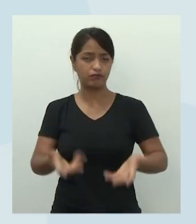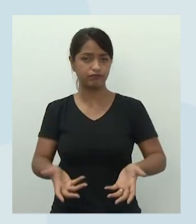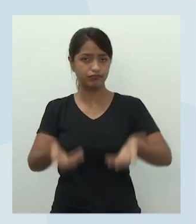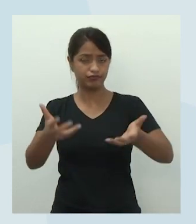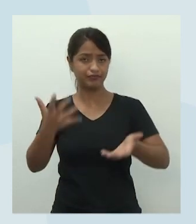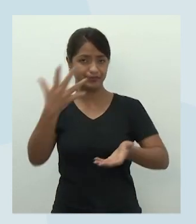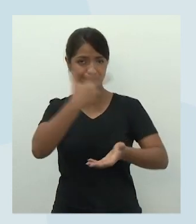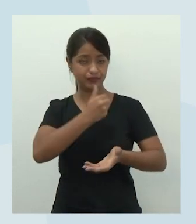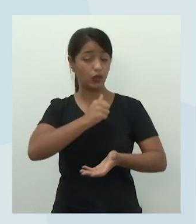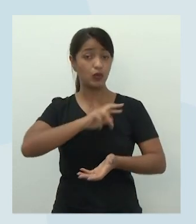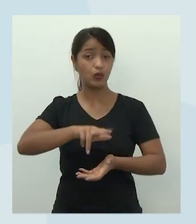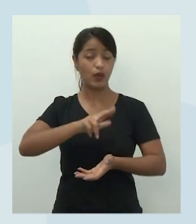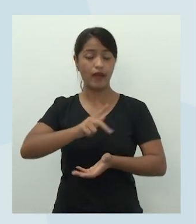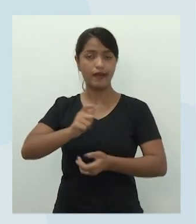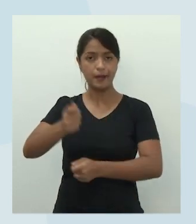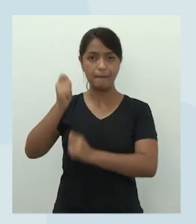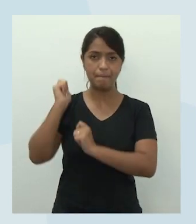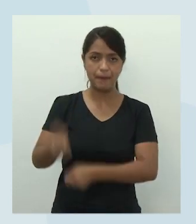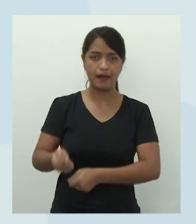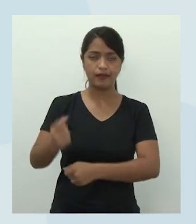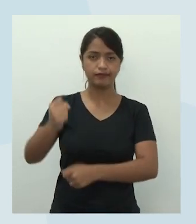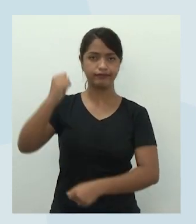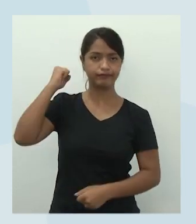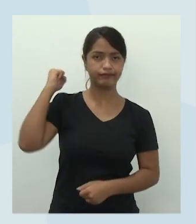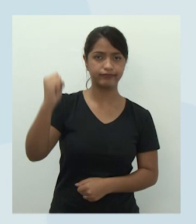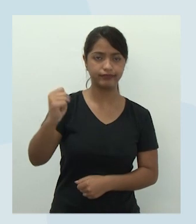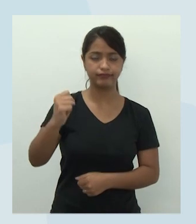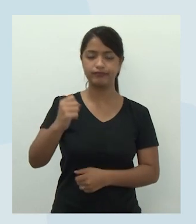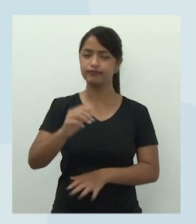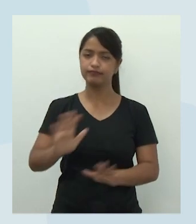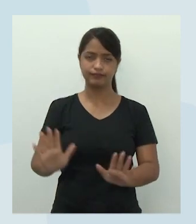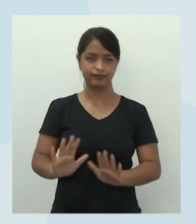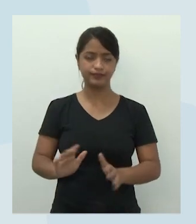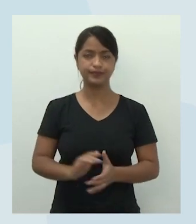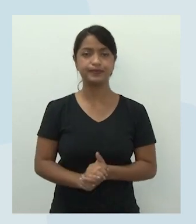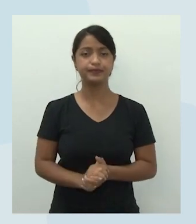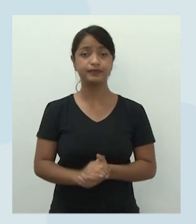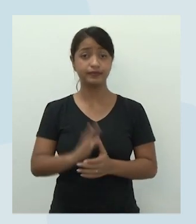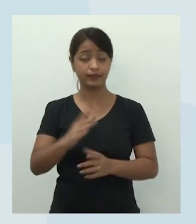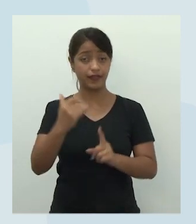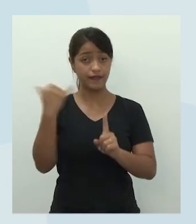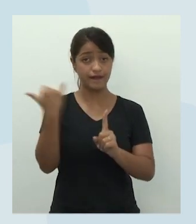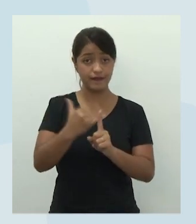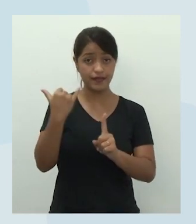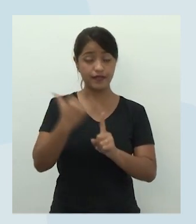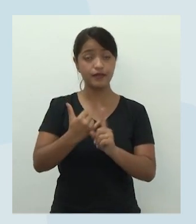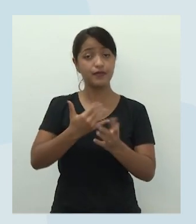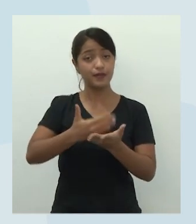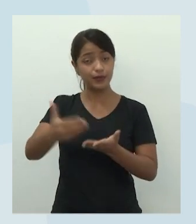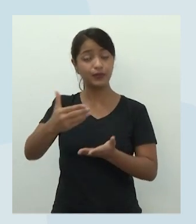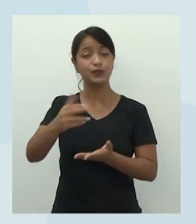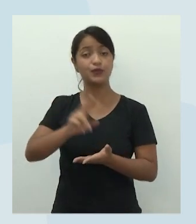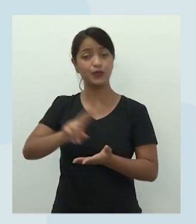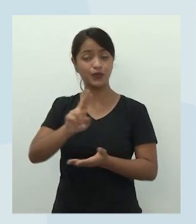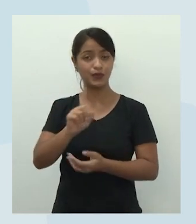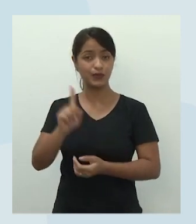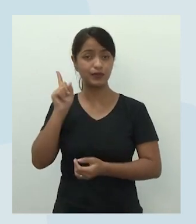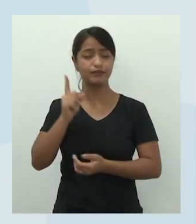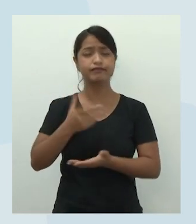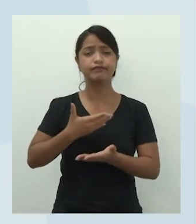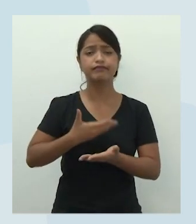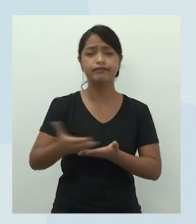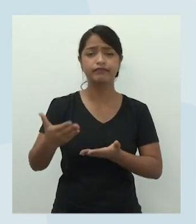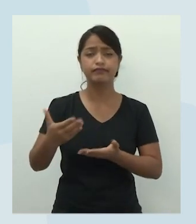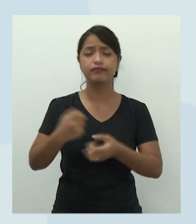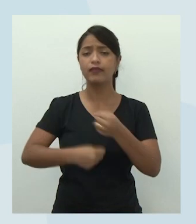e também objetos de caça aí, tá? Mas os metais começaram a ser utilizados a partir do